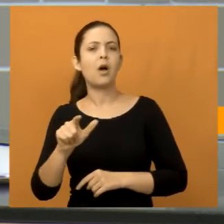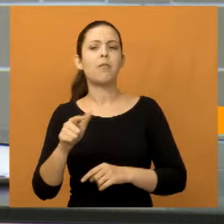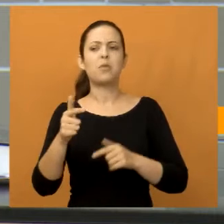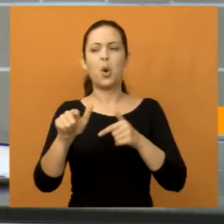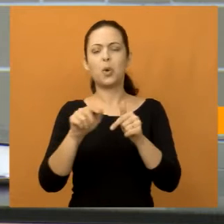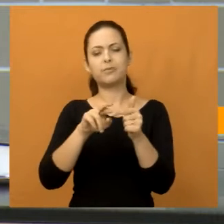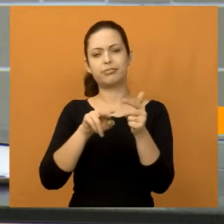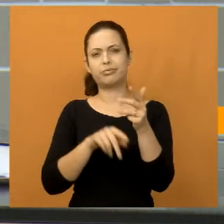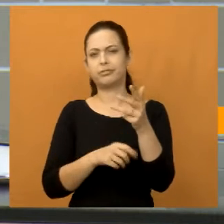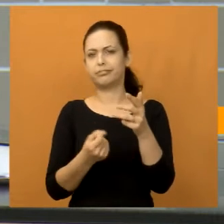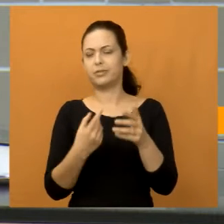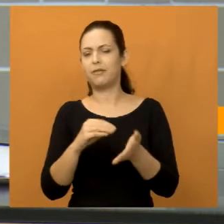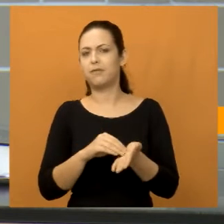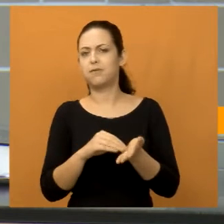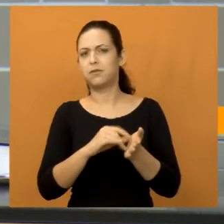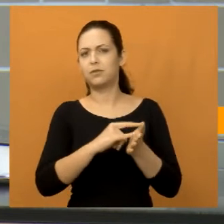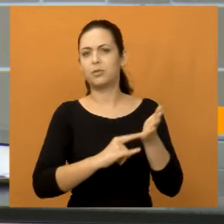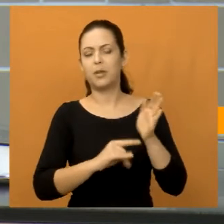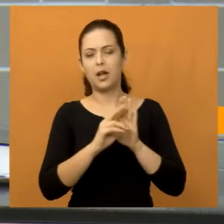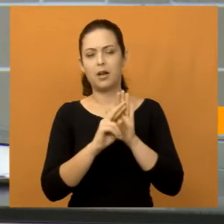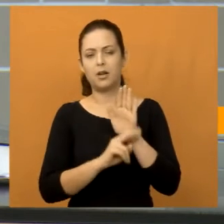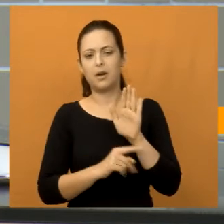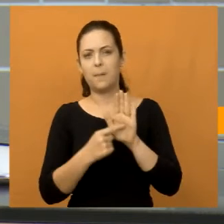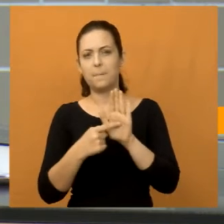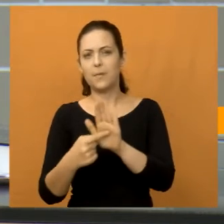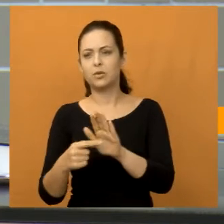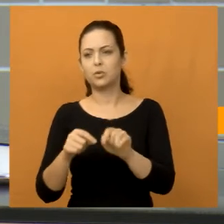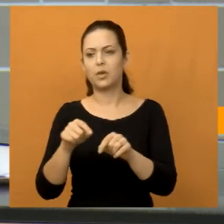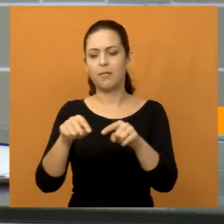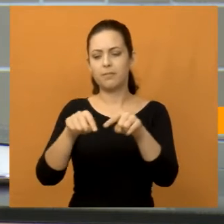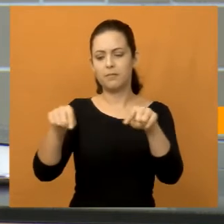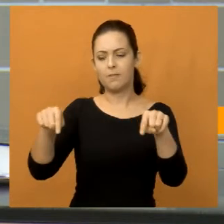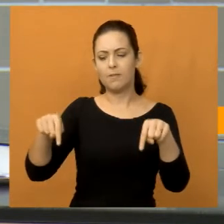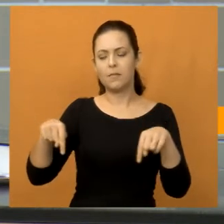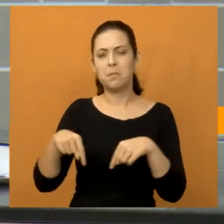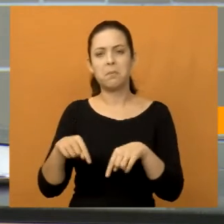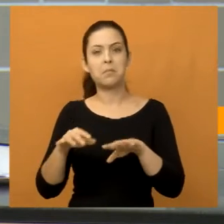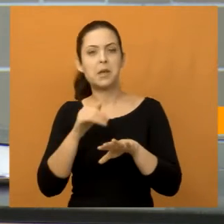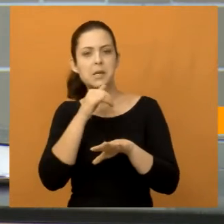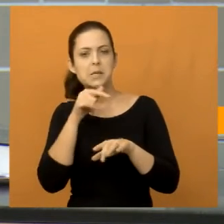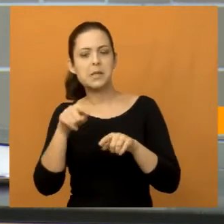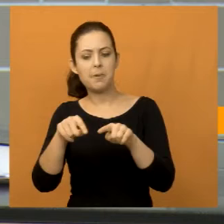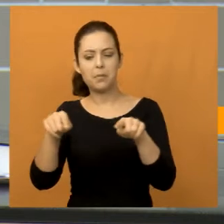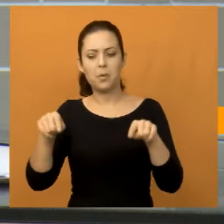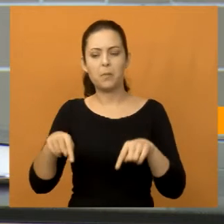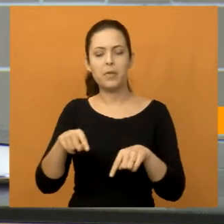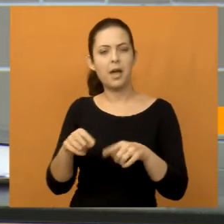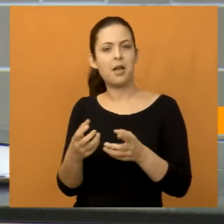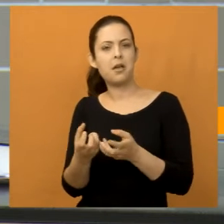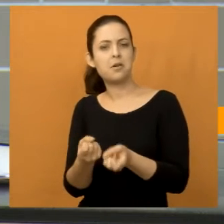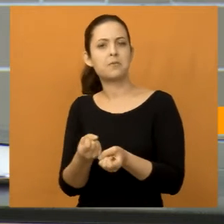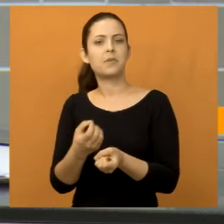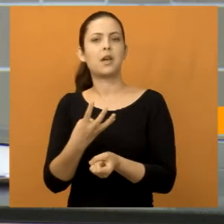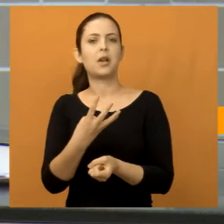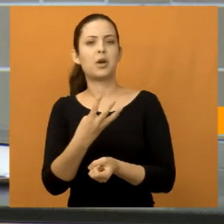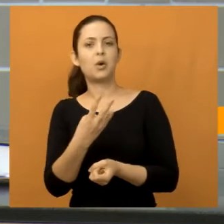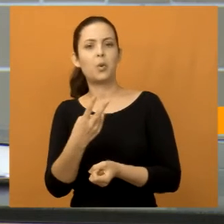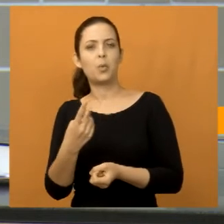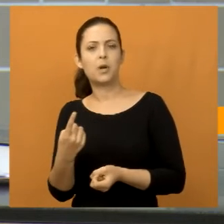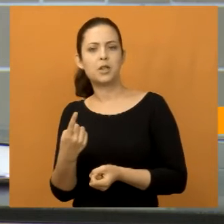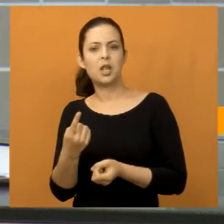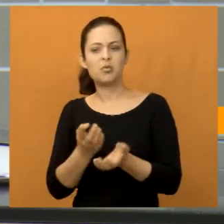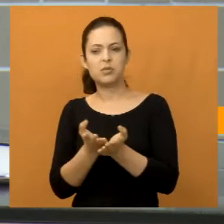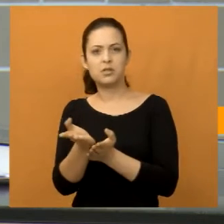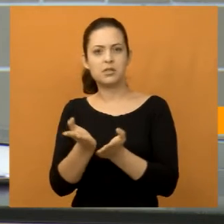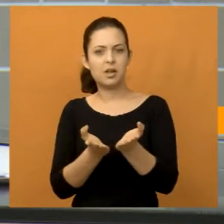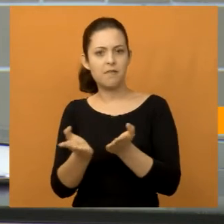Como exemplo, o relatório apontou o caso de terreno que supostamente teria recebido 41 serviços